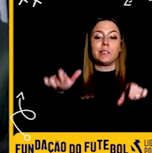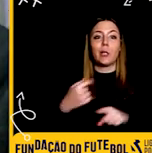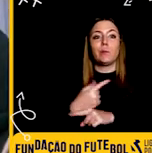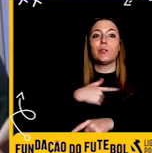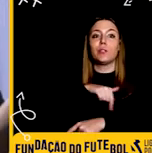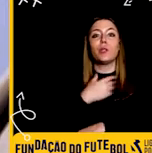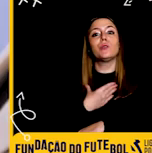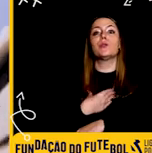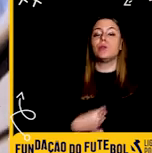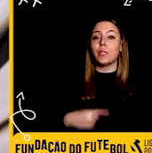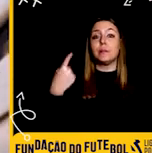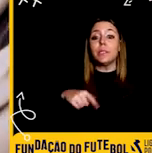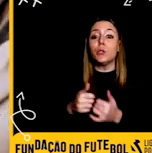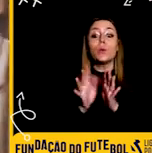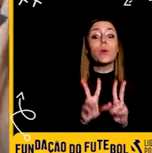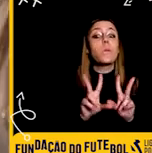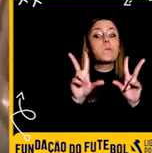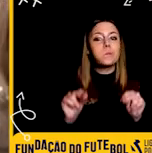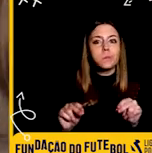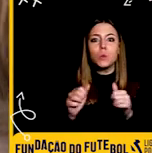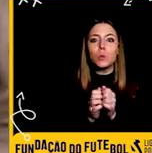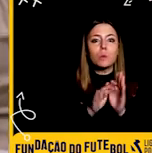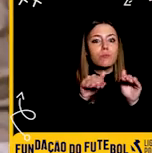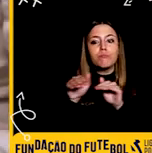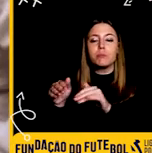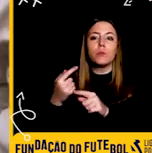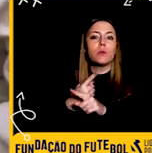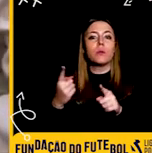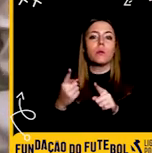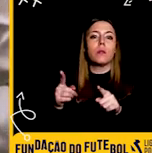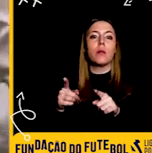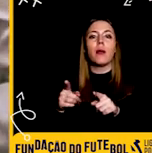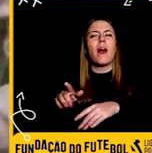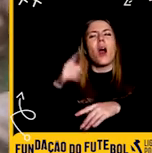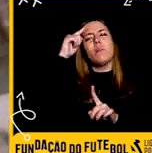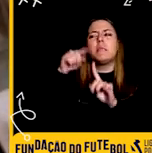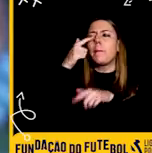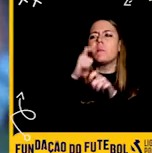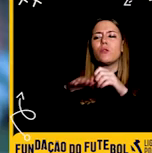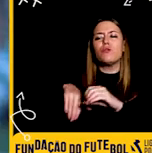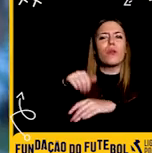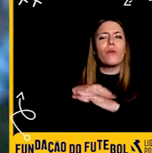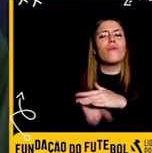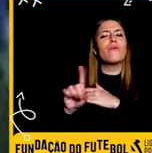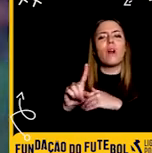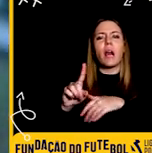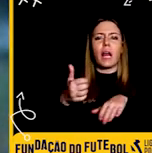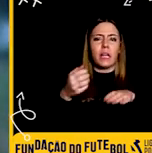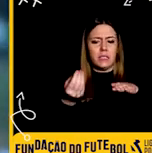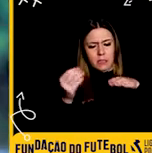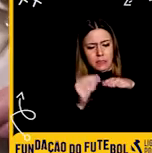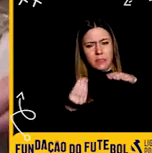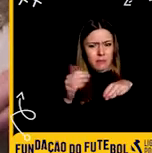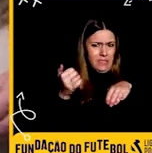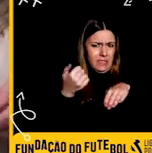casa, porque gostamos de ter a casa limpa e arrumada e é para a malta não bater as botas na parede e principalmente